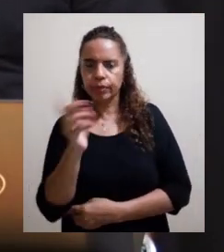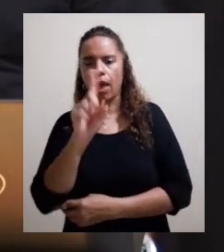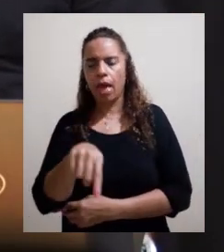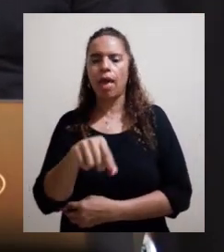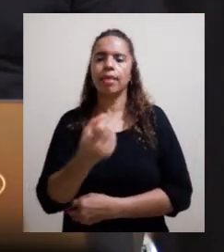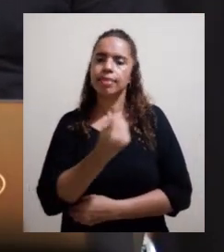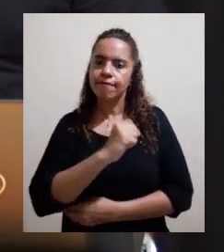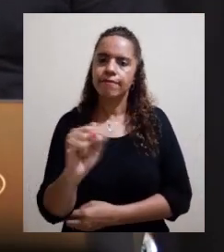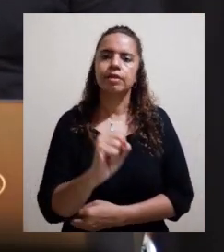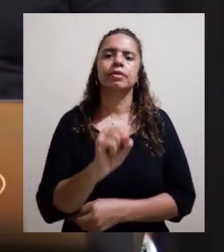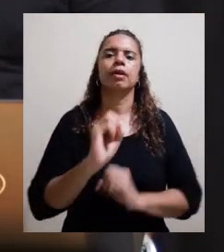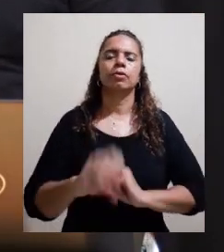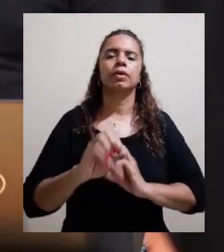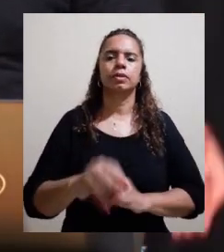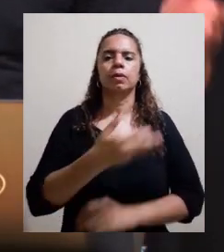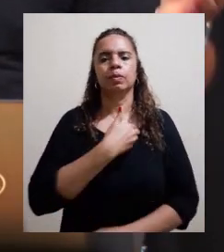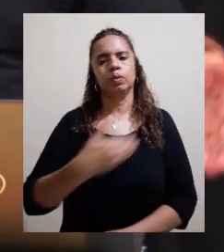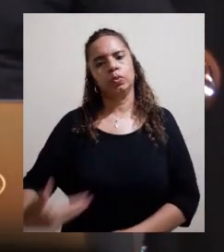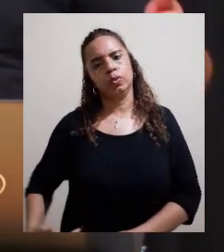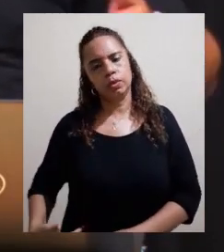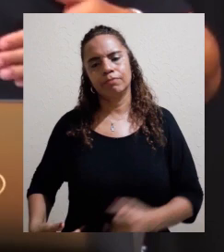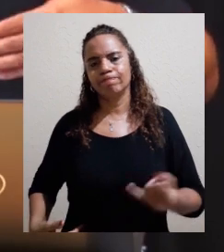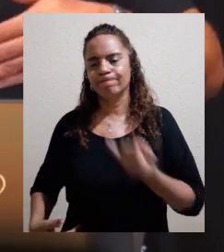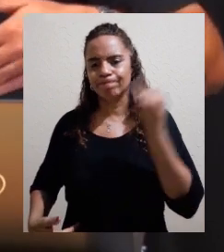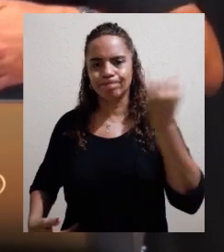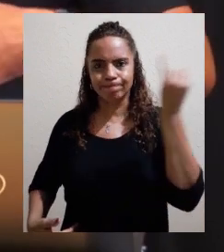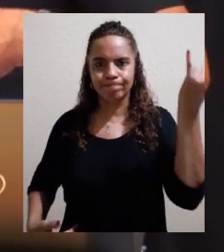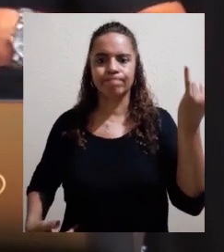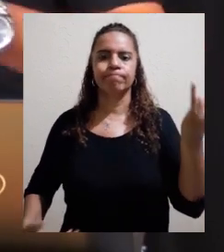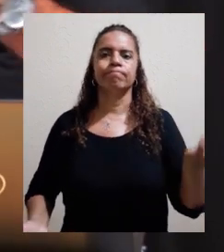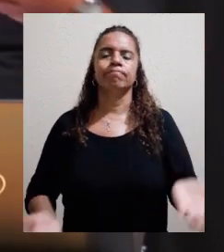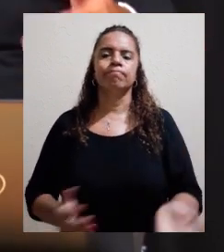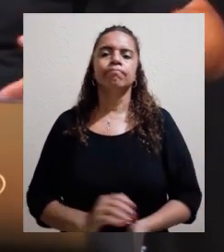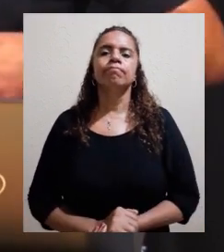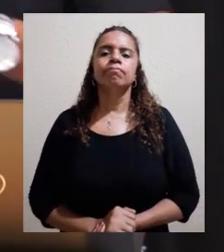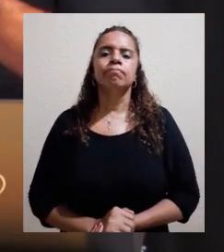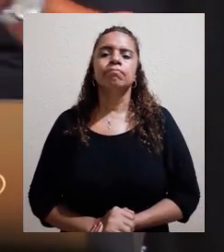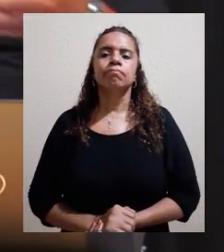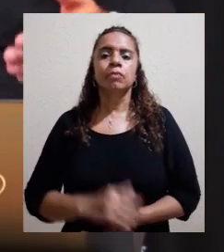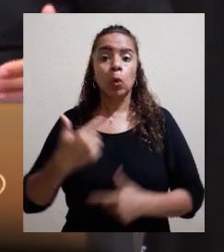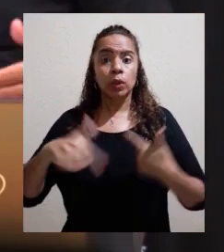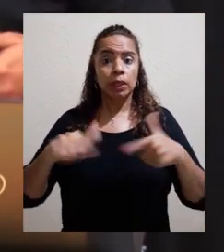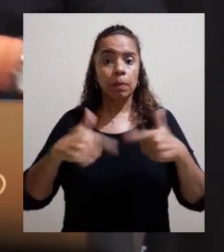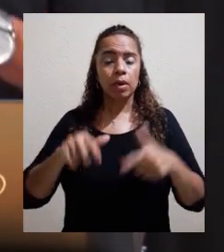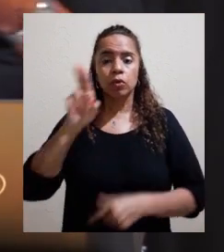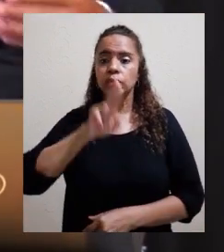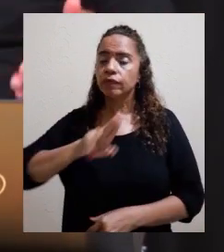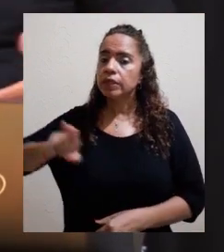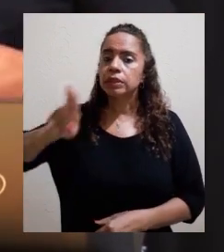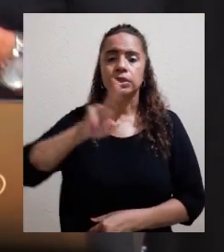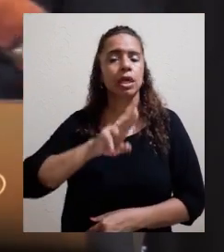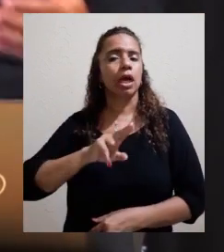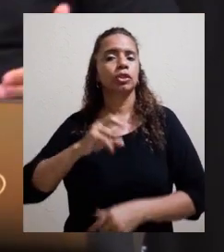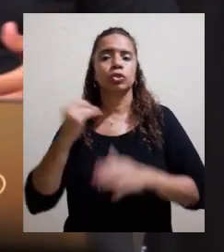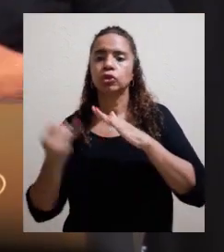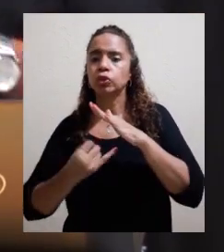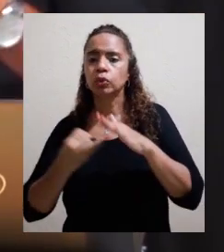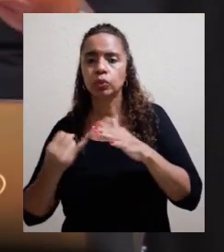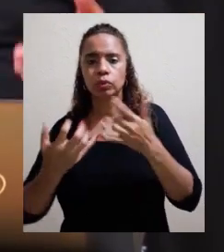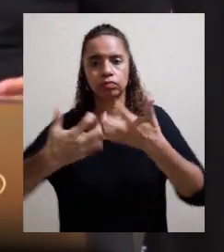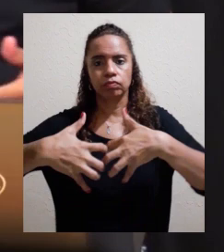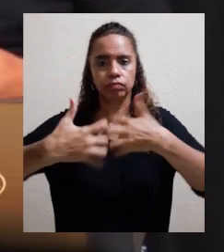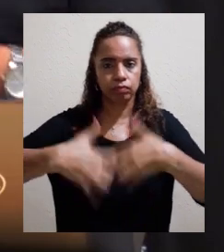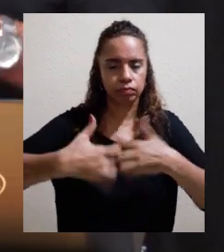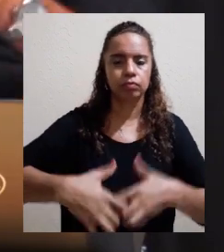da educação pública, e a gente observando o quanto do trabalho das universidades, dos